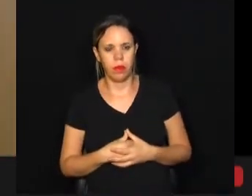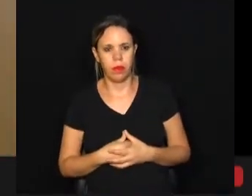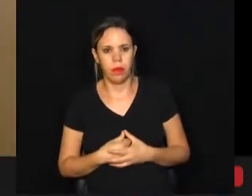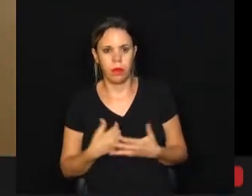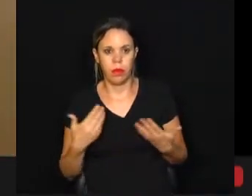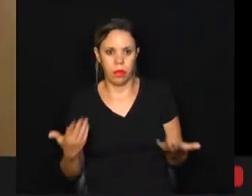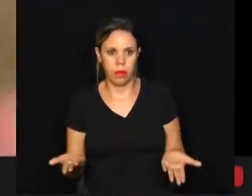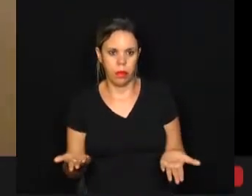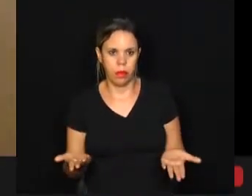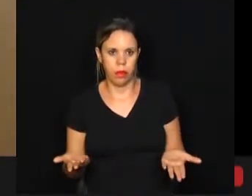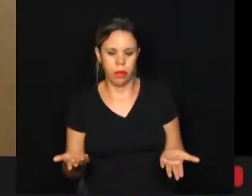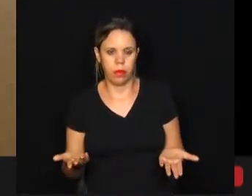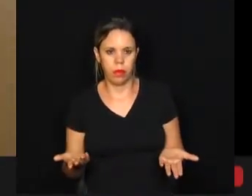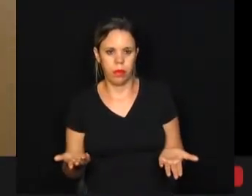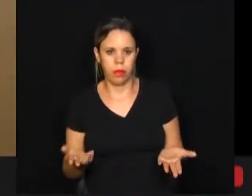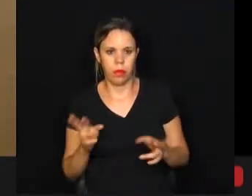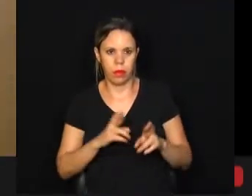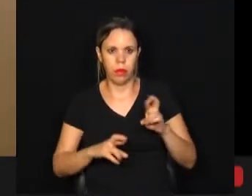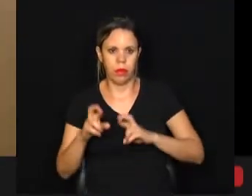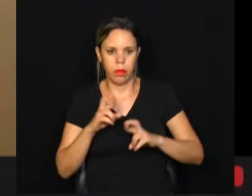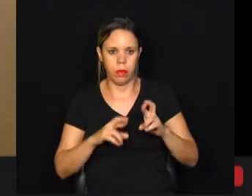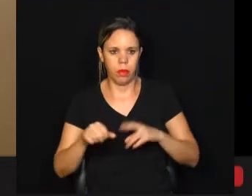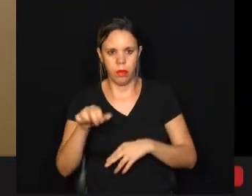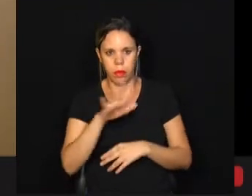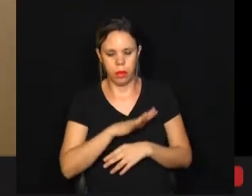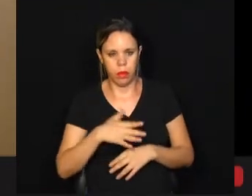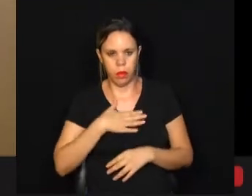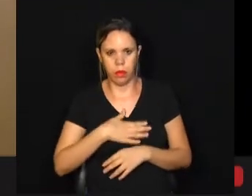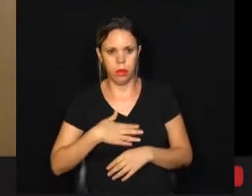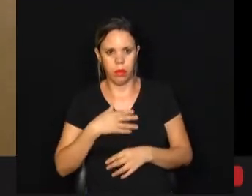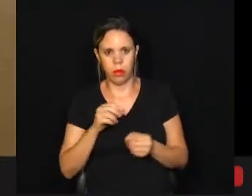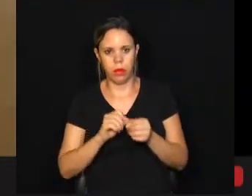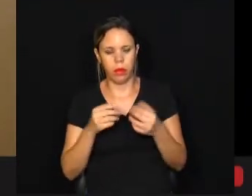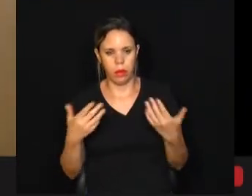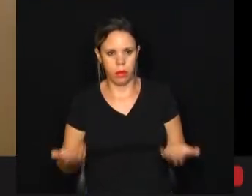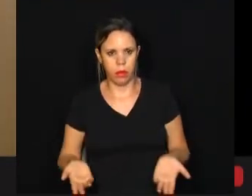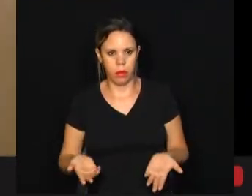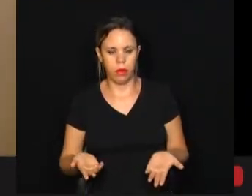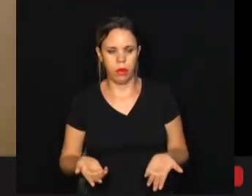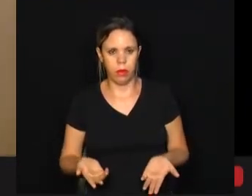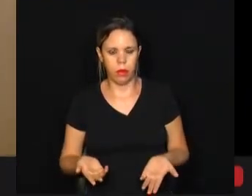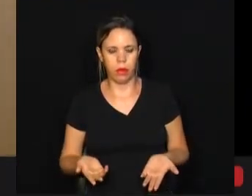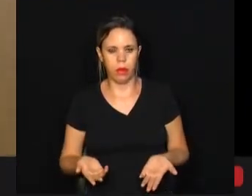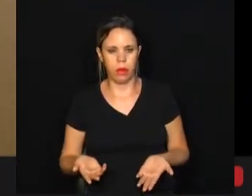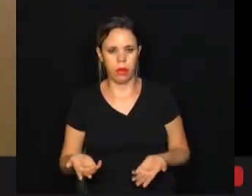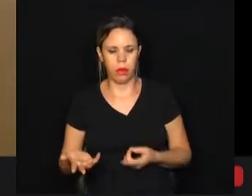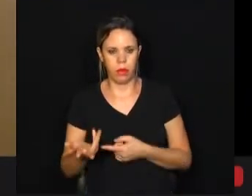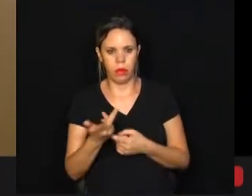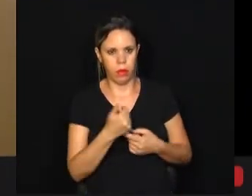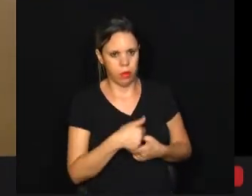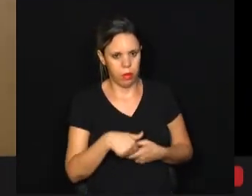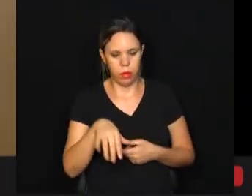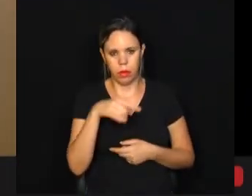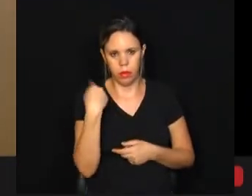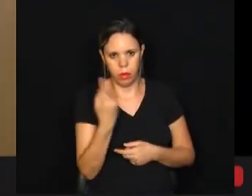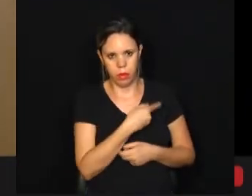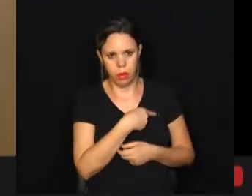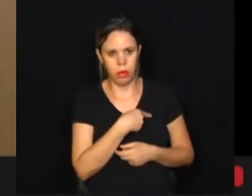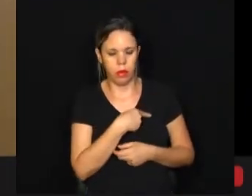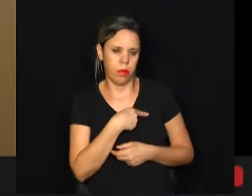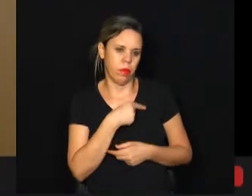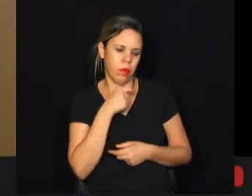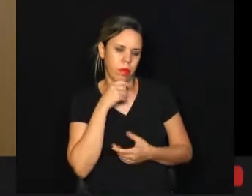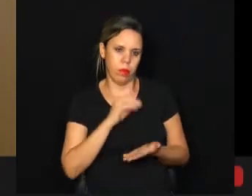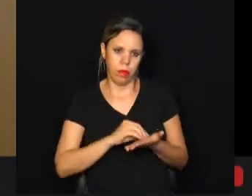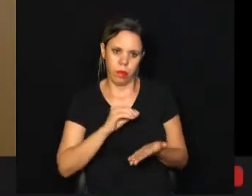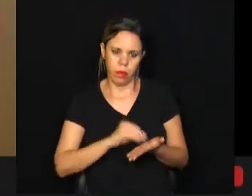Então, essa é um pouco a análise geral que eu gostaria de fazer. No campo das artes, estamos bastante precarizados,